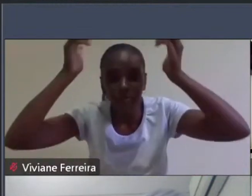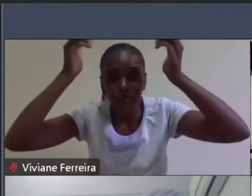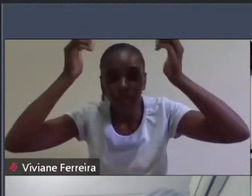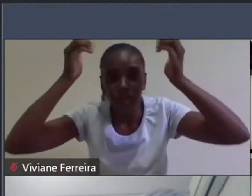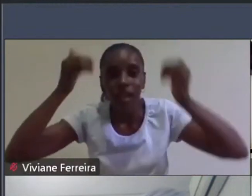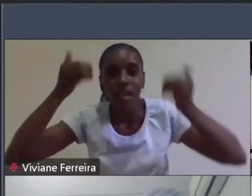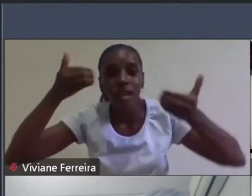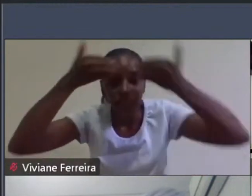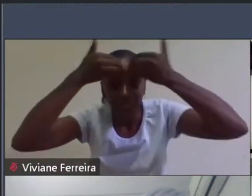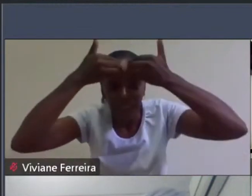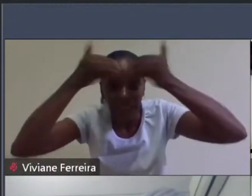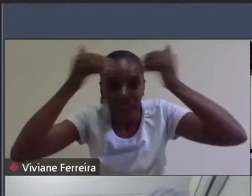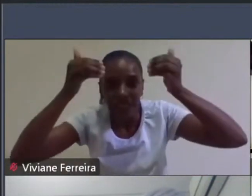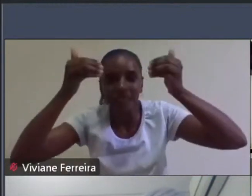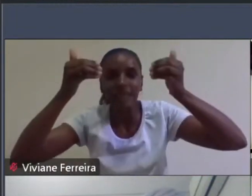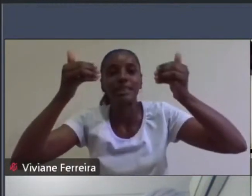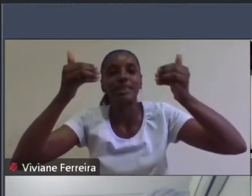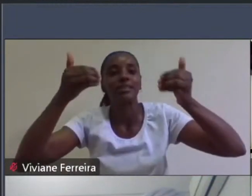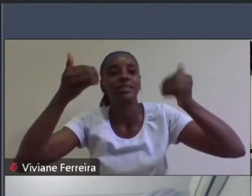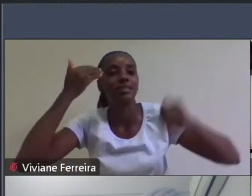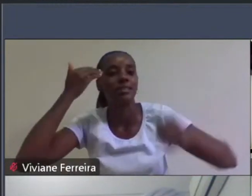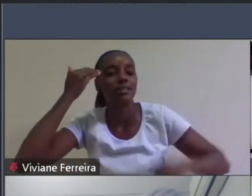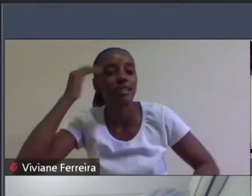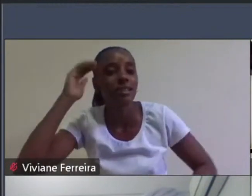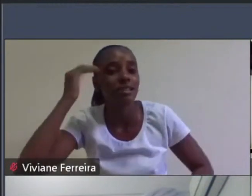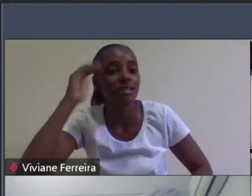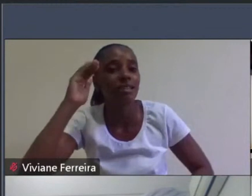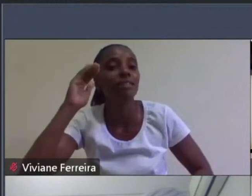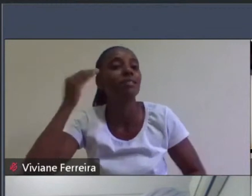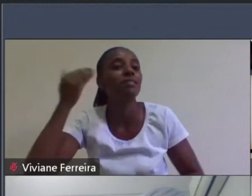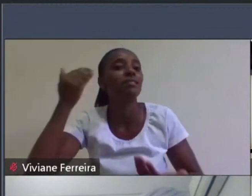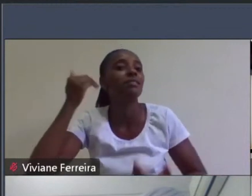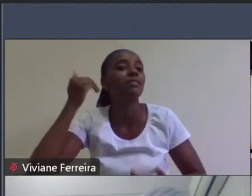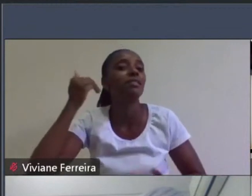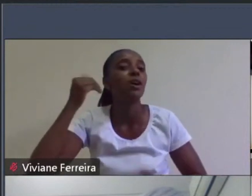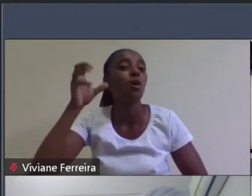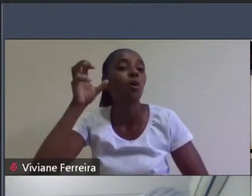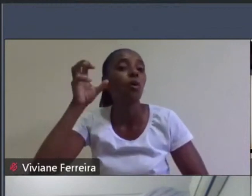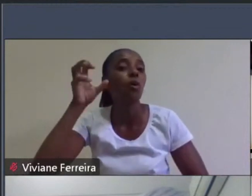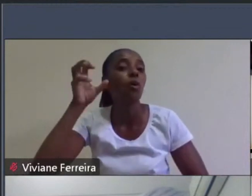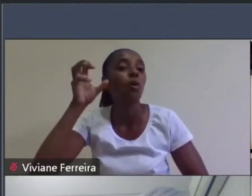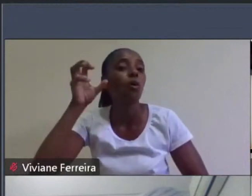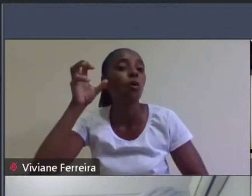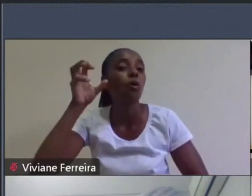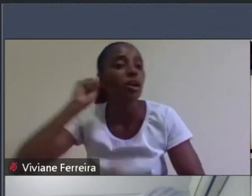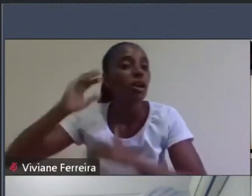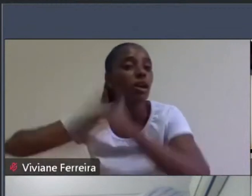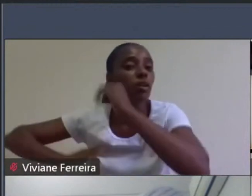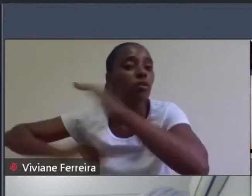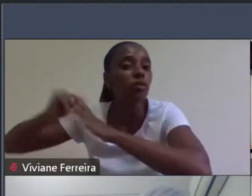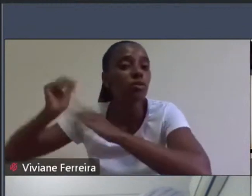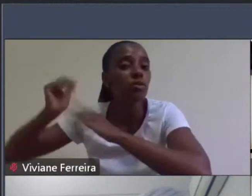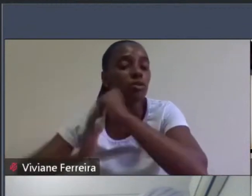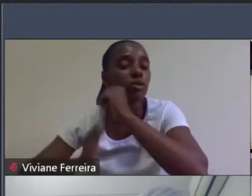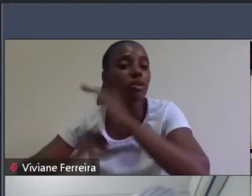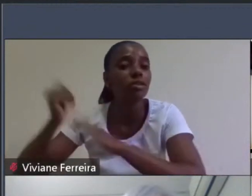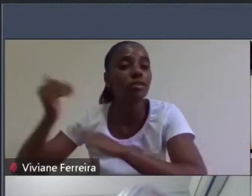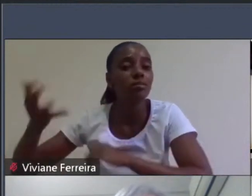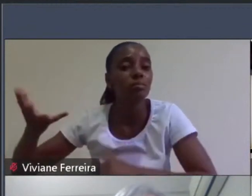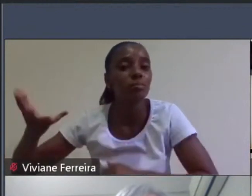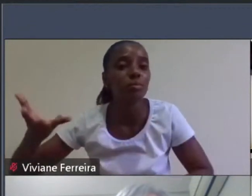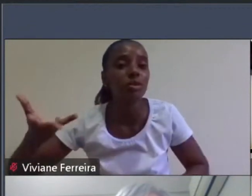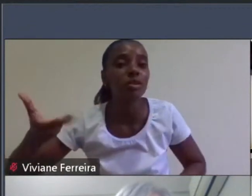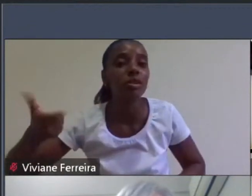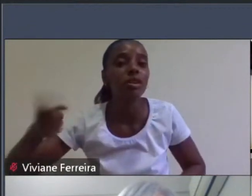e abrir a mente para ouvir a funcionalidade de cada um dos